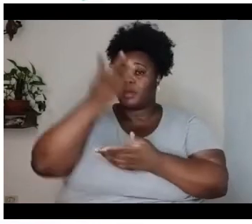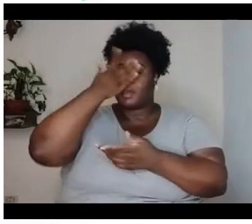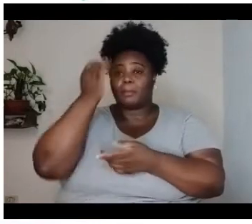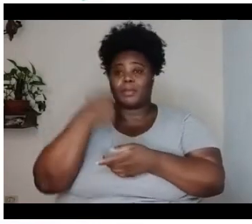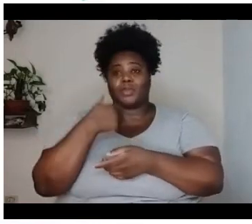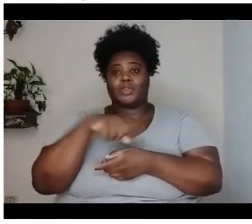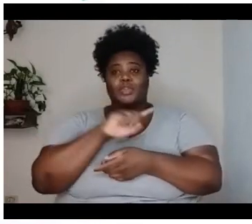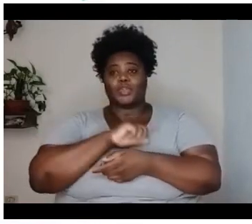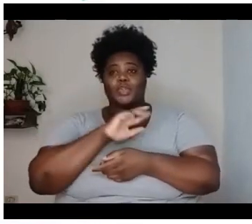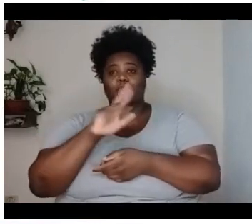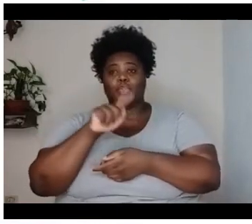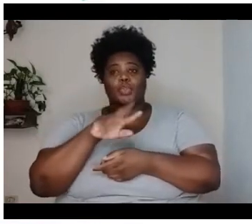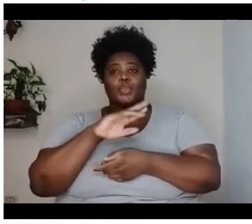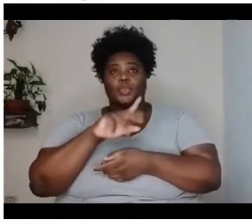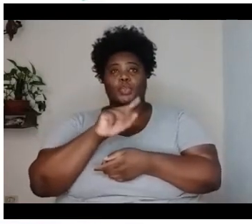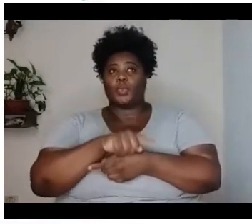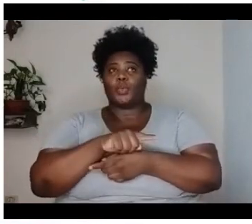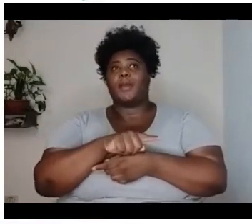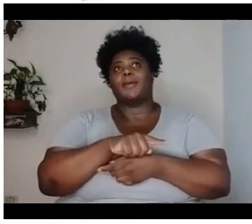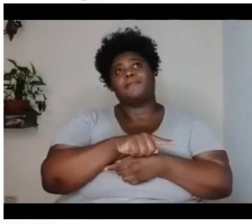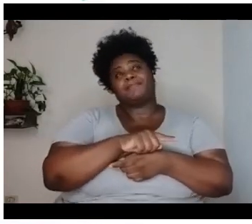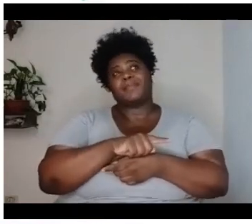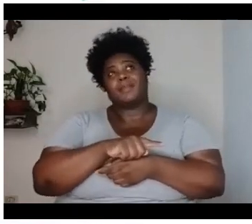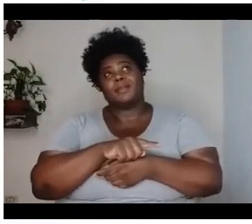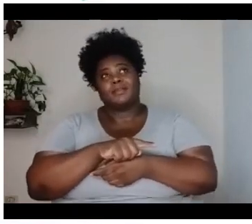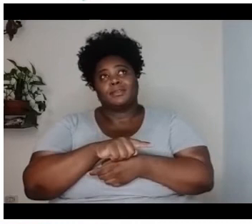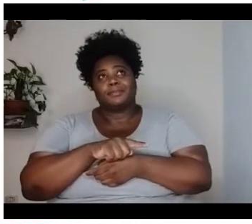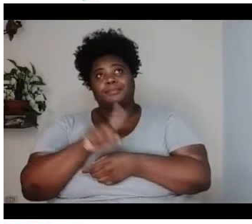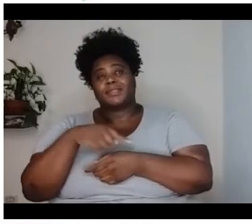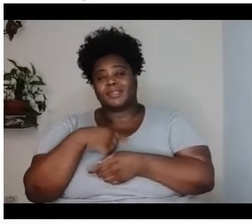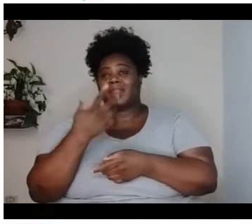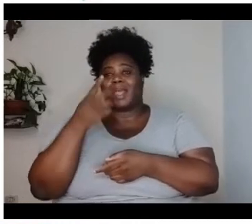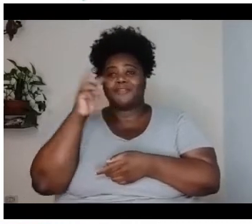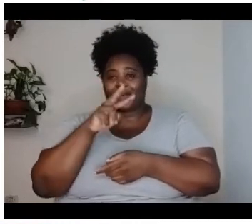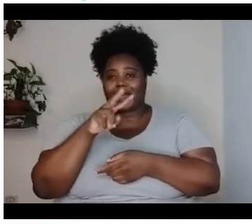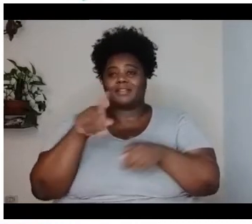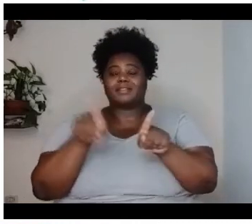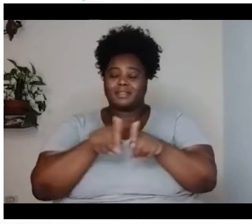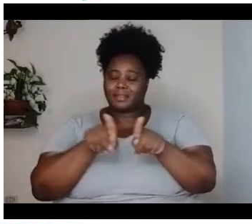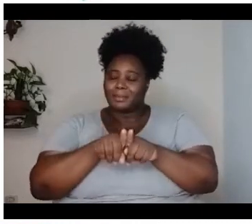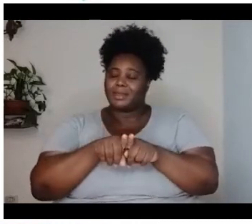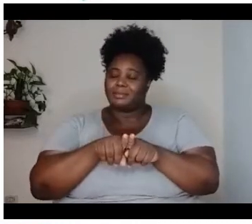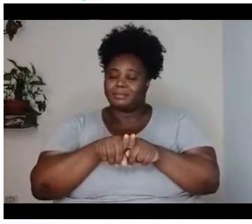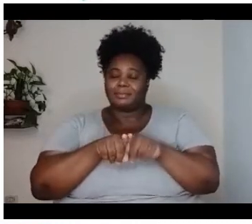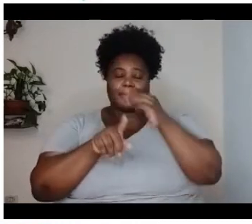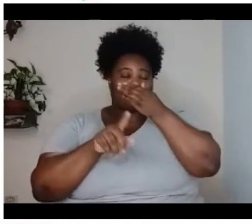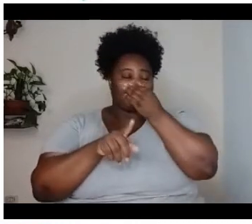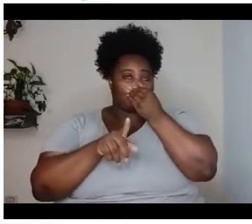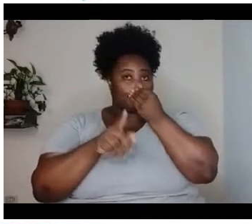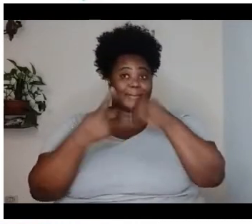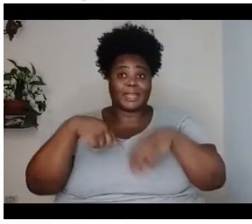não são governo, que estão replicando isso, né? Então, eu acho que cabe a nós,